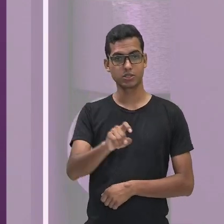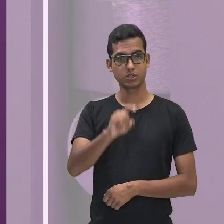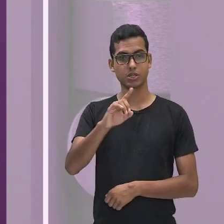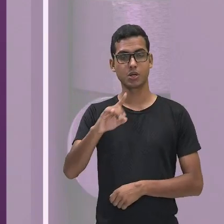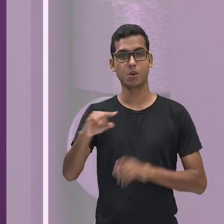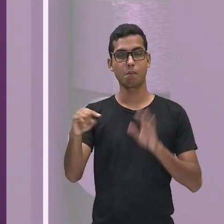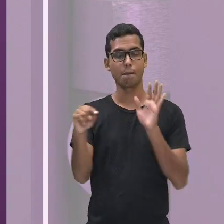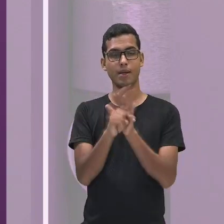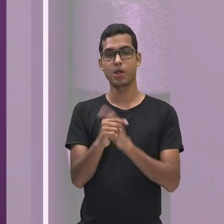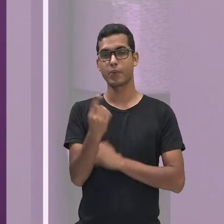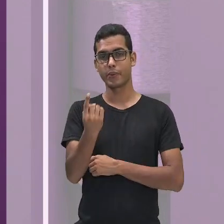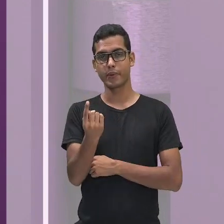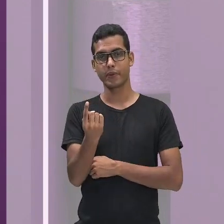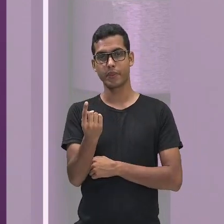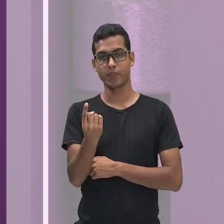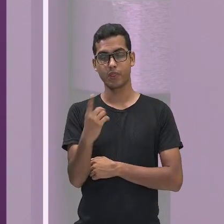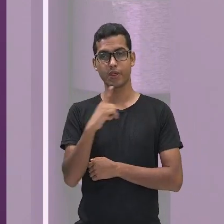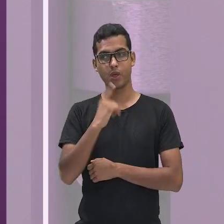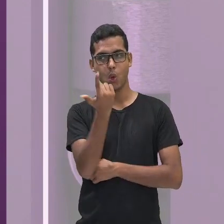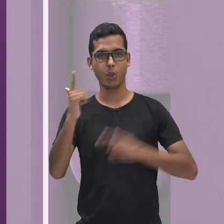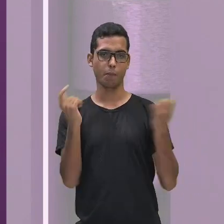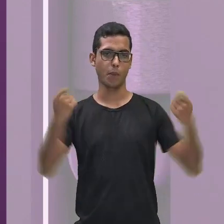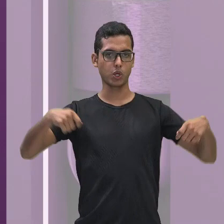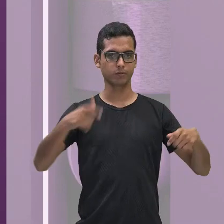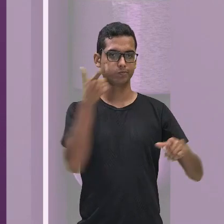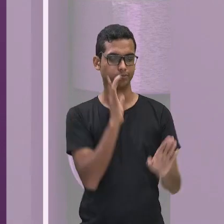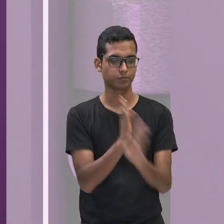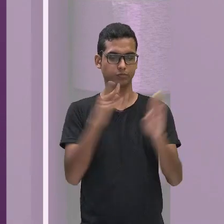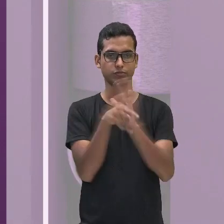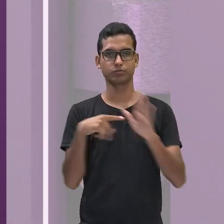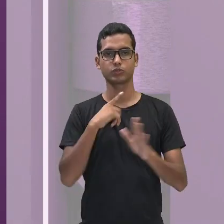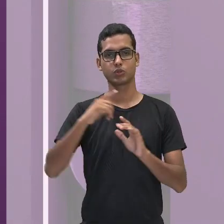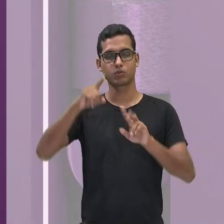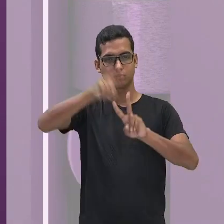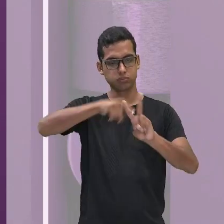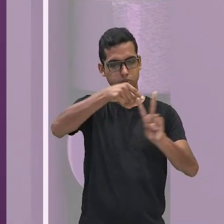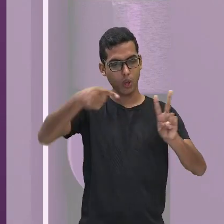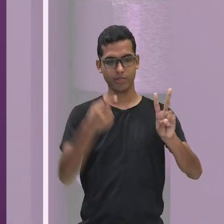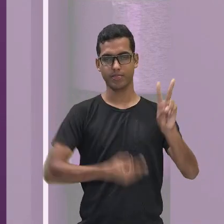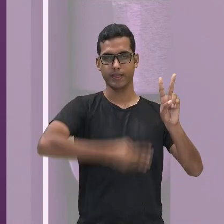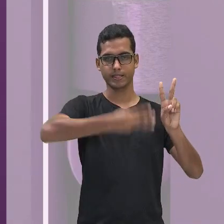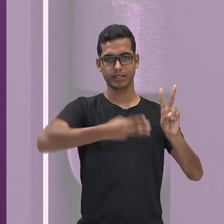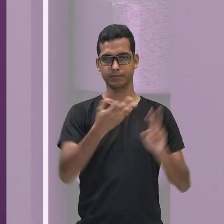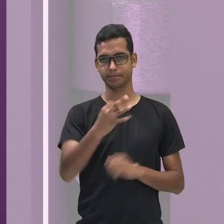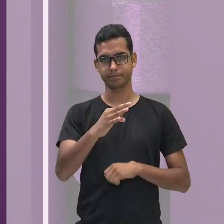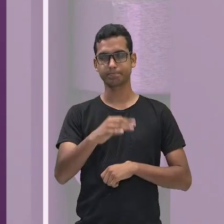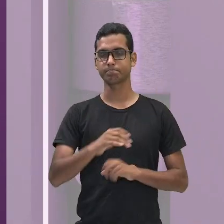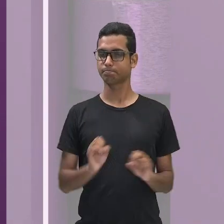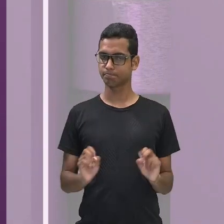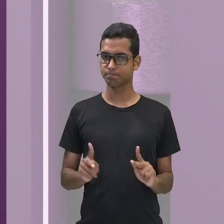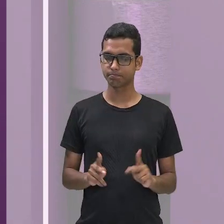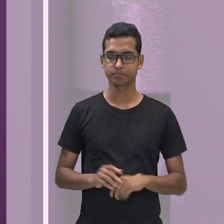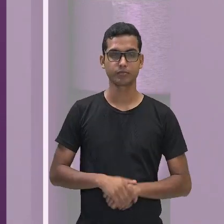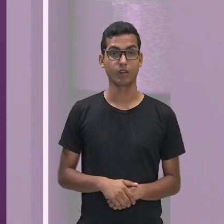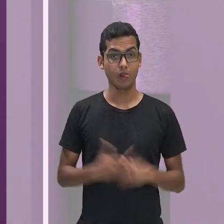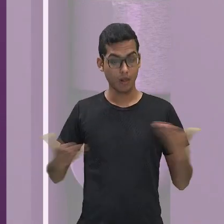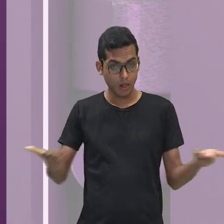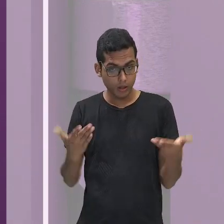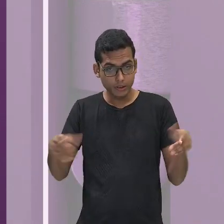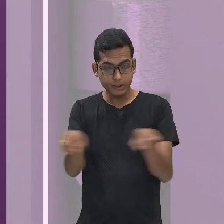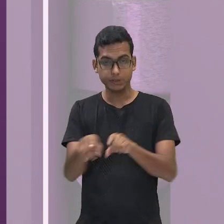então mais uma possibilidade de encontrar uma raiz, então seria uma terceira raiz. Então, a